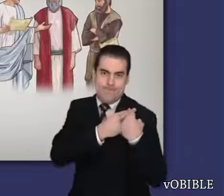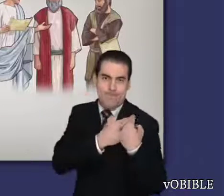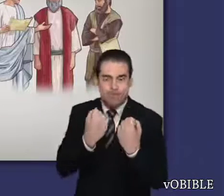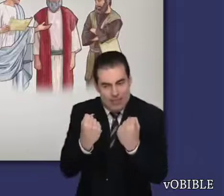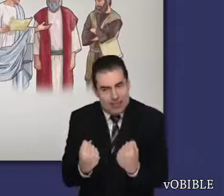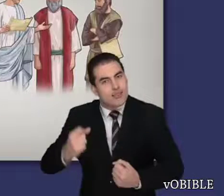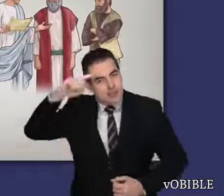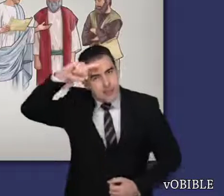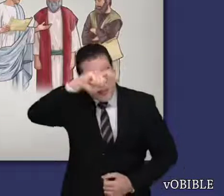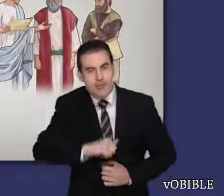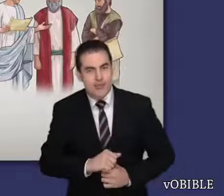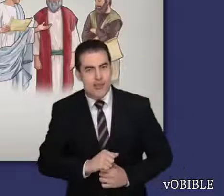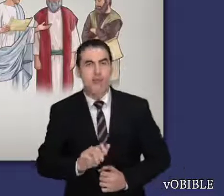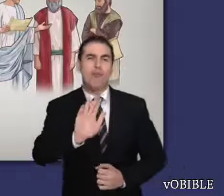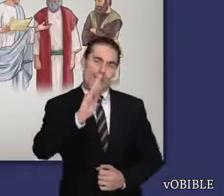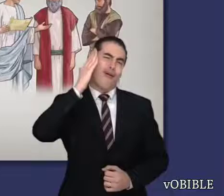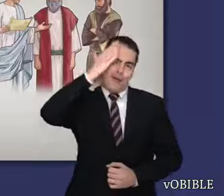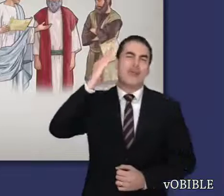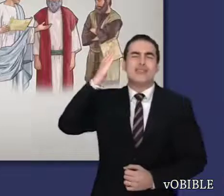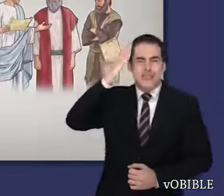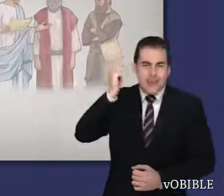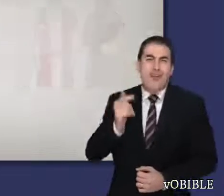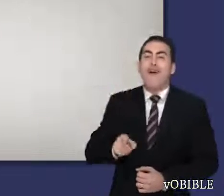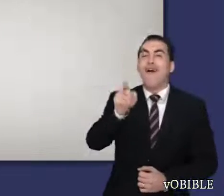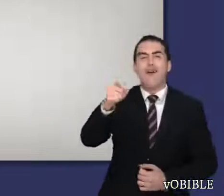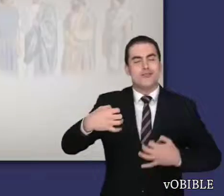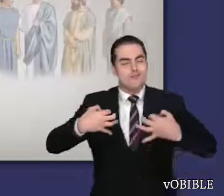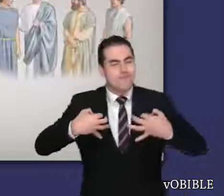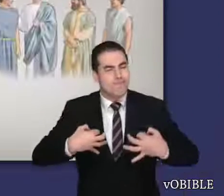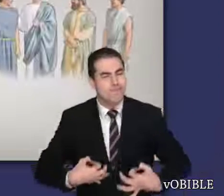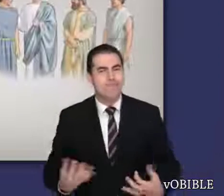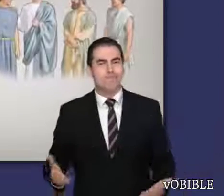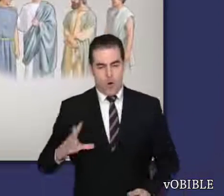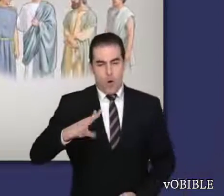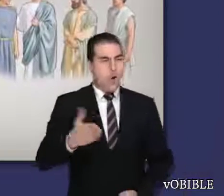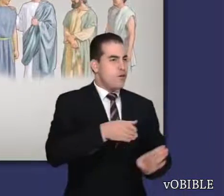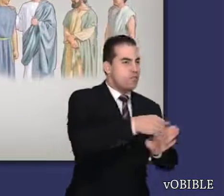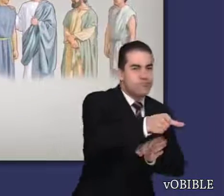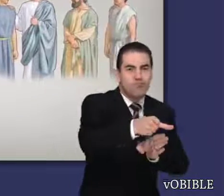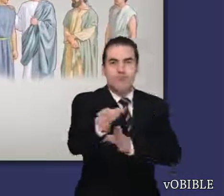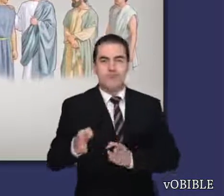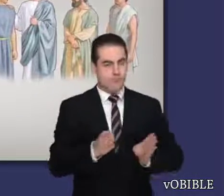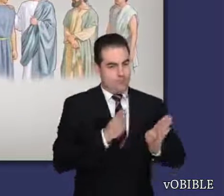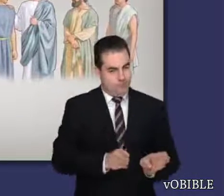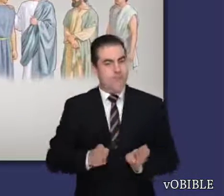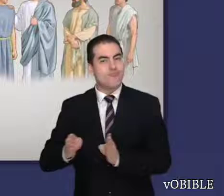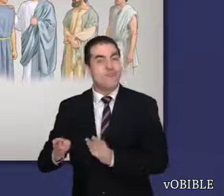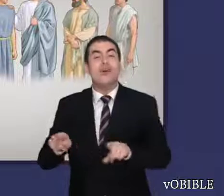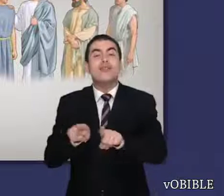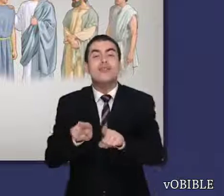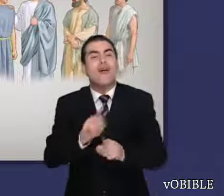e assuntos delicados. Ele era corajoso e firme, mas ao mesmo tempo amoroso. E pelo visto, era